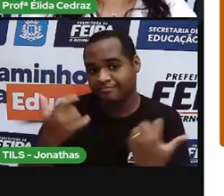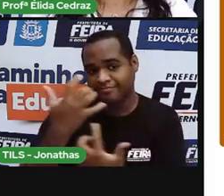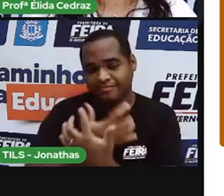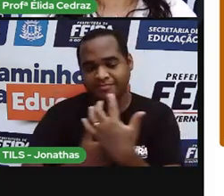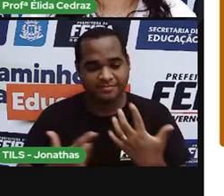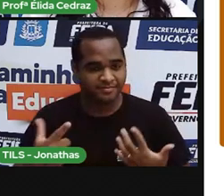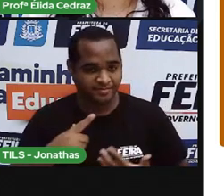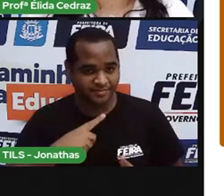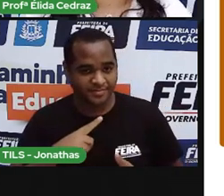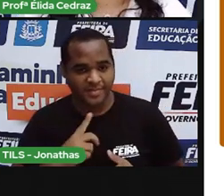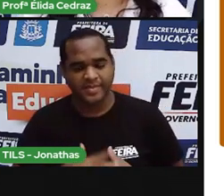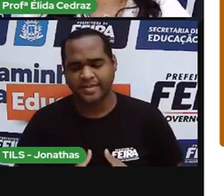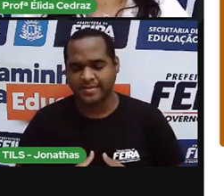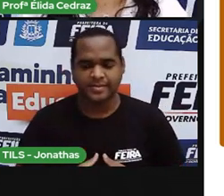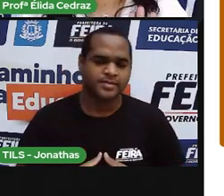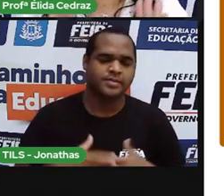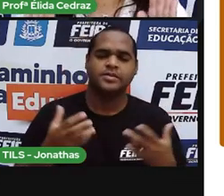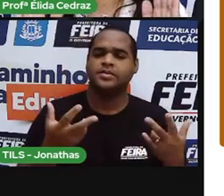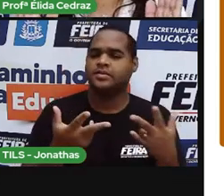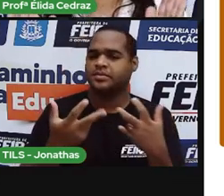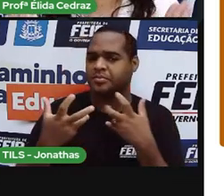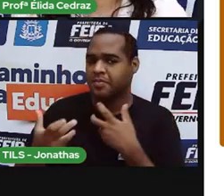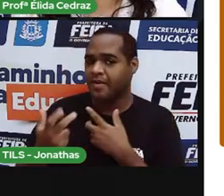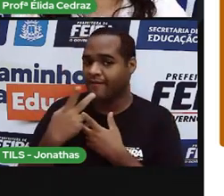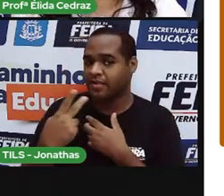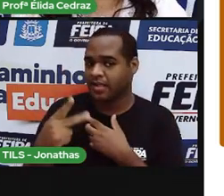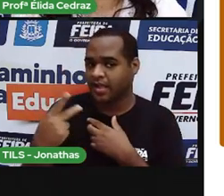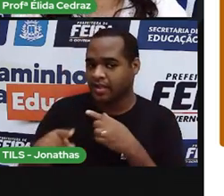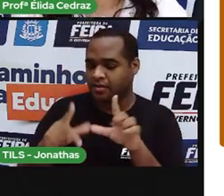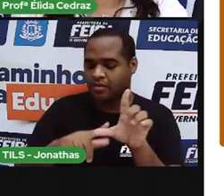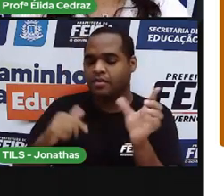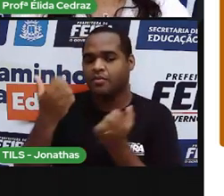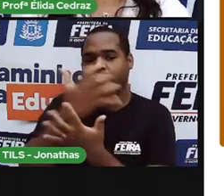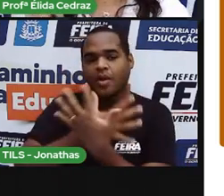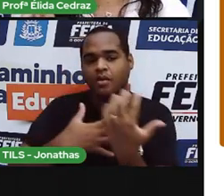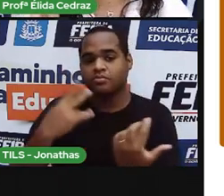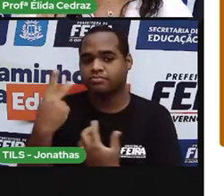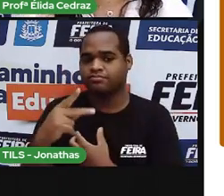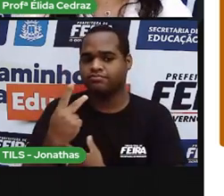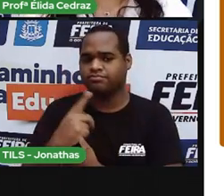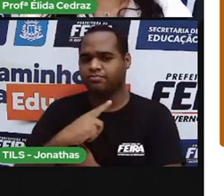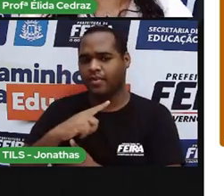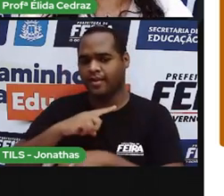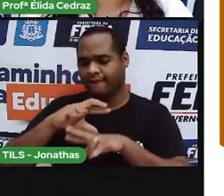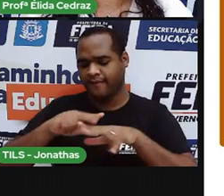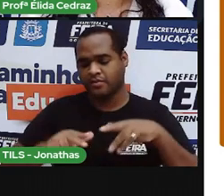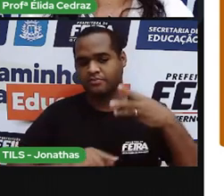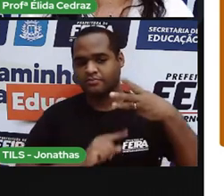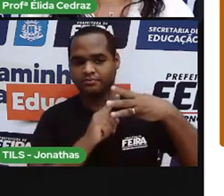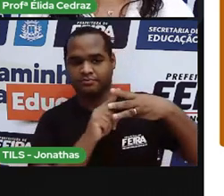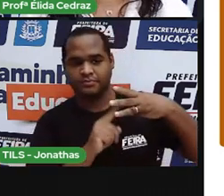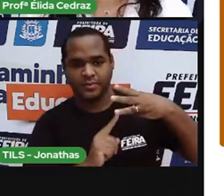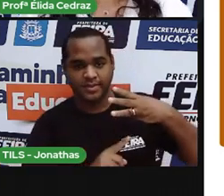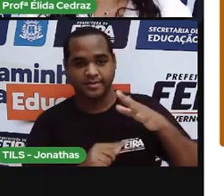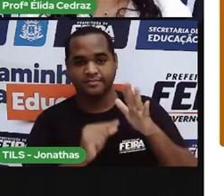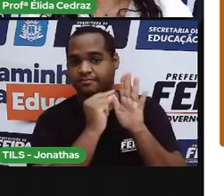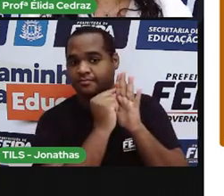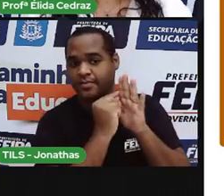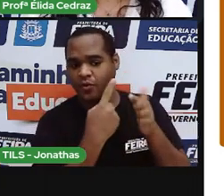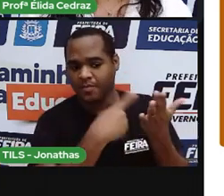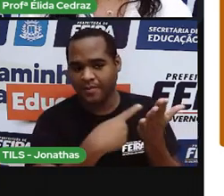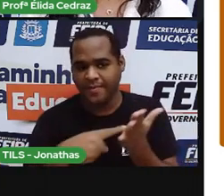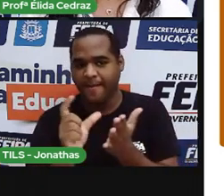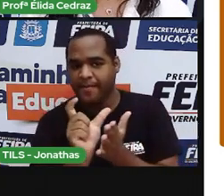e nós percebemos que na letra da música existem três elementos: a